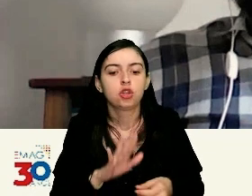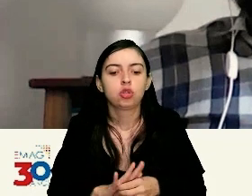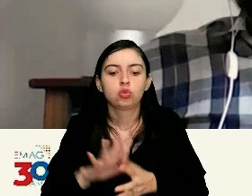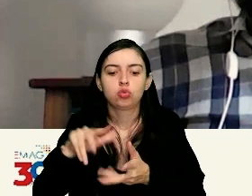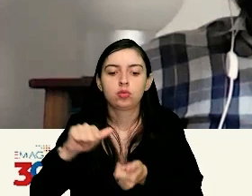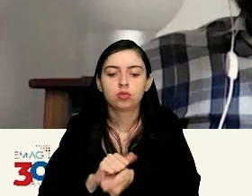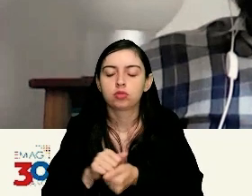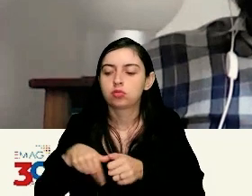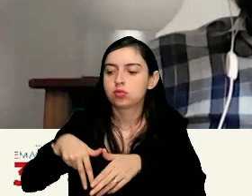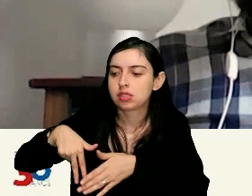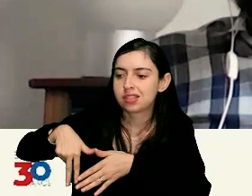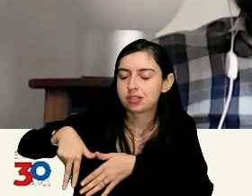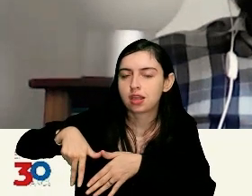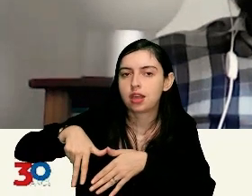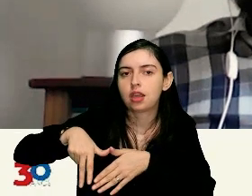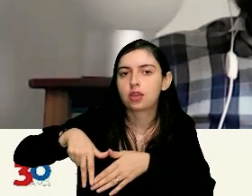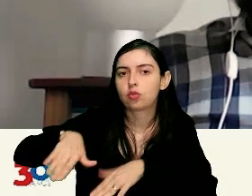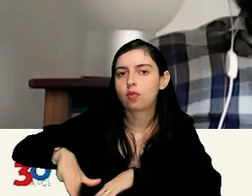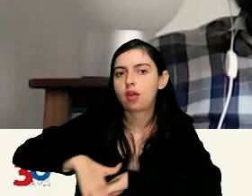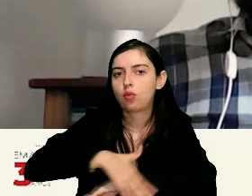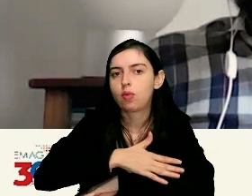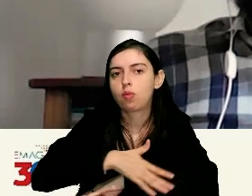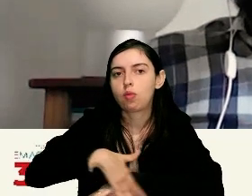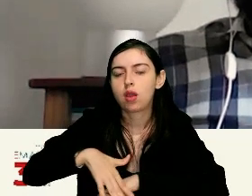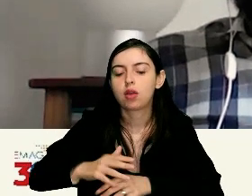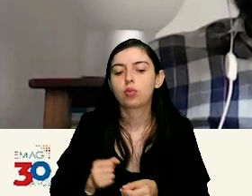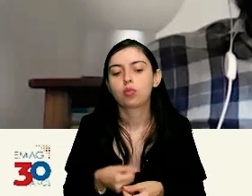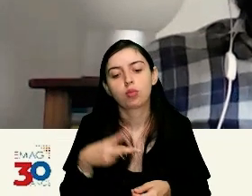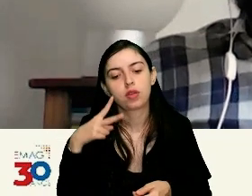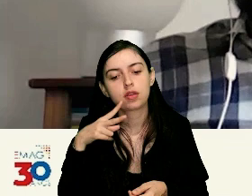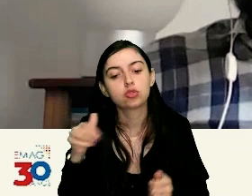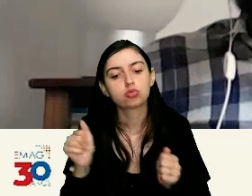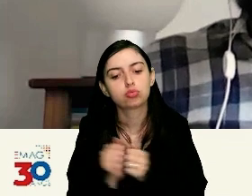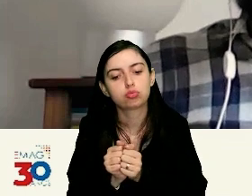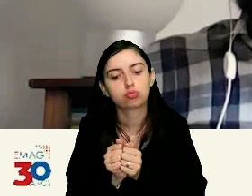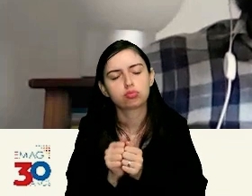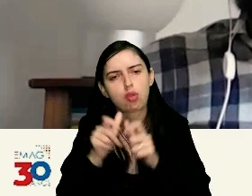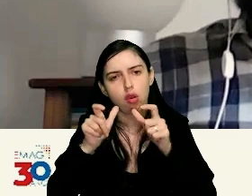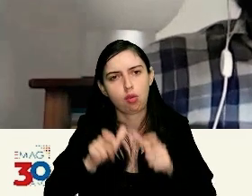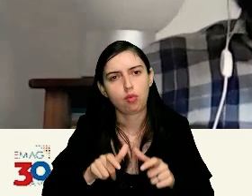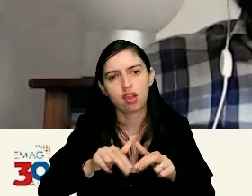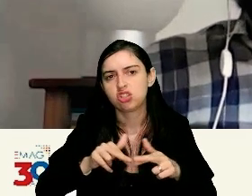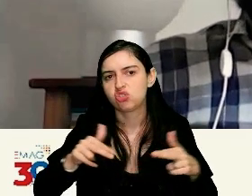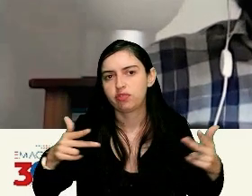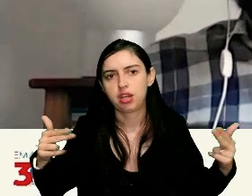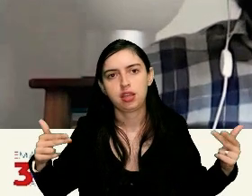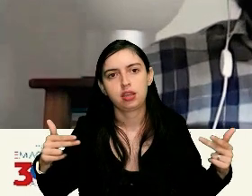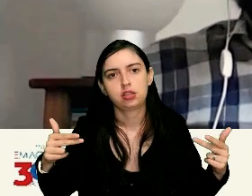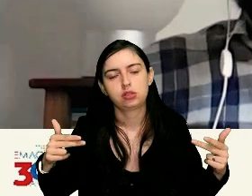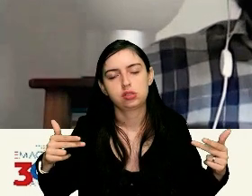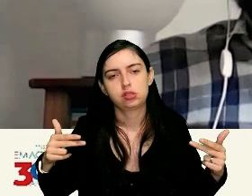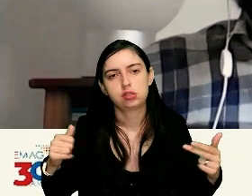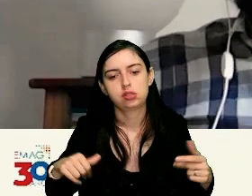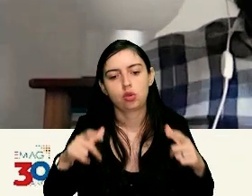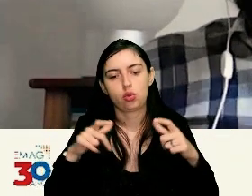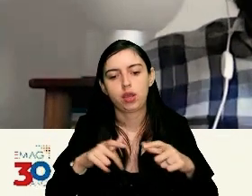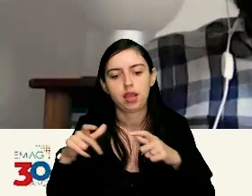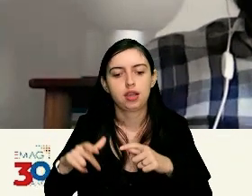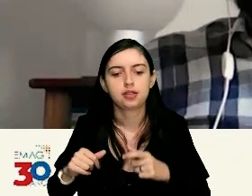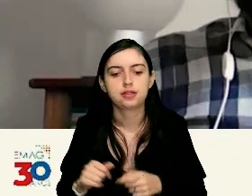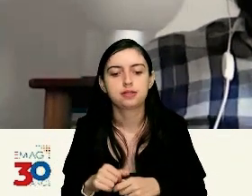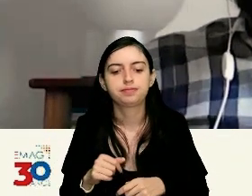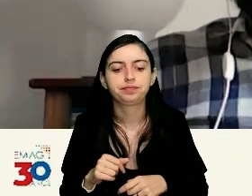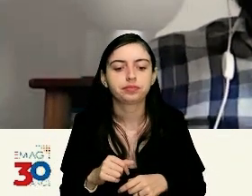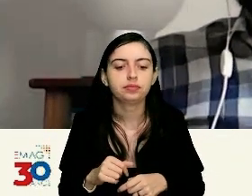eu faço questão de que ela esteja em lugares diversos. Porque a gente tem a ideia que nós